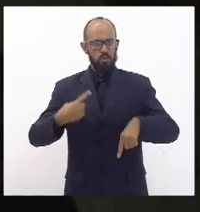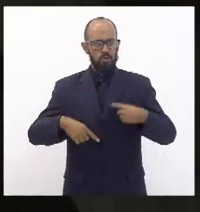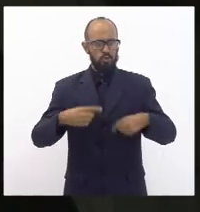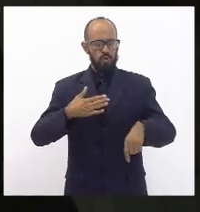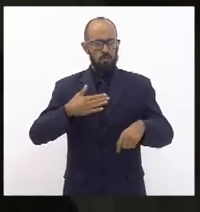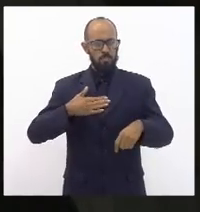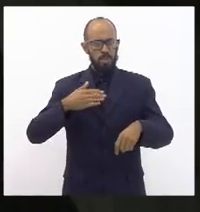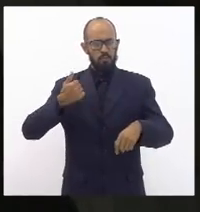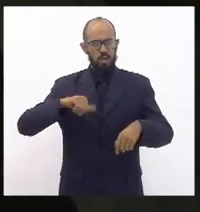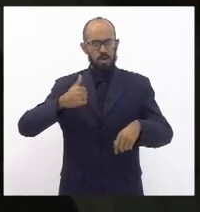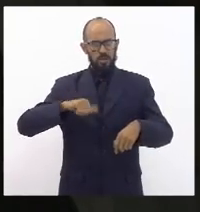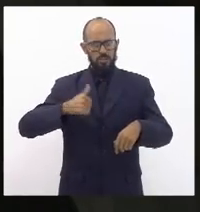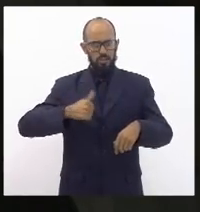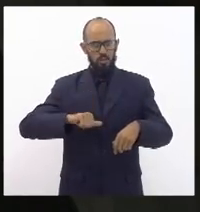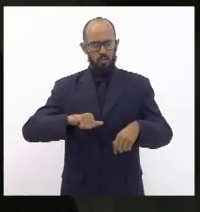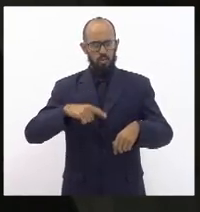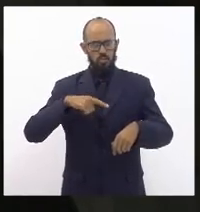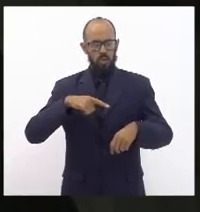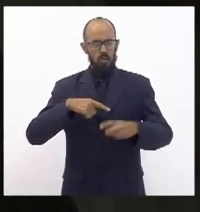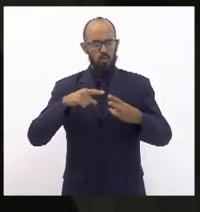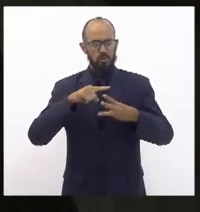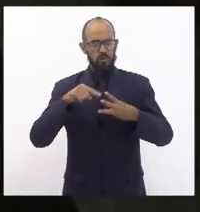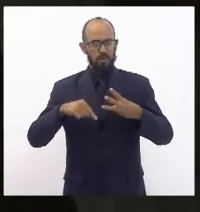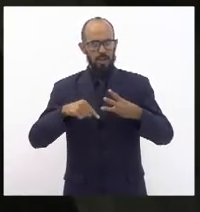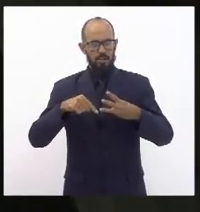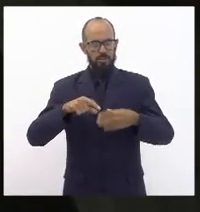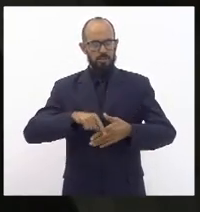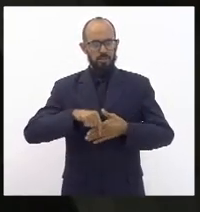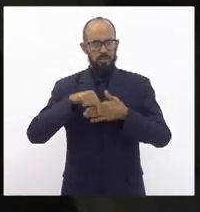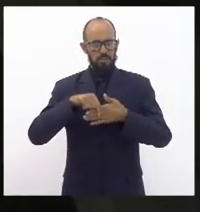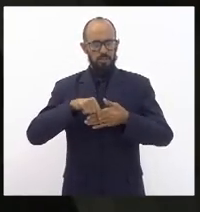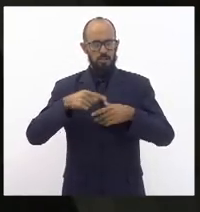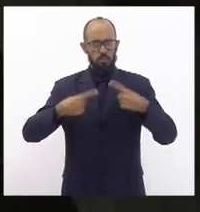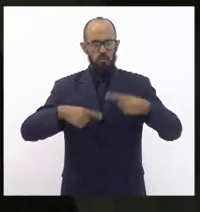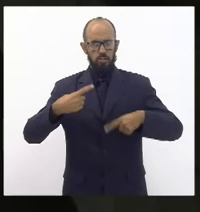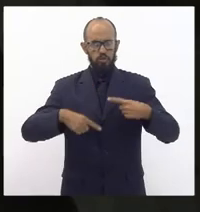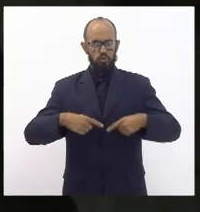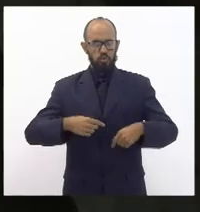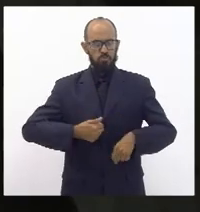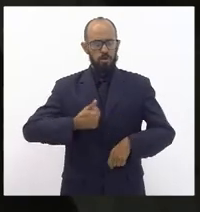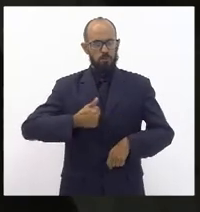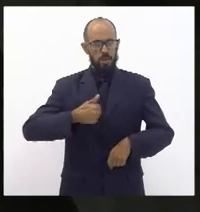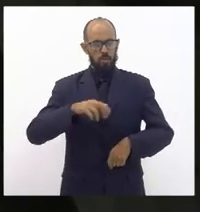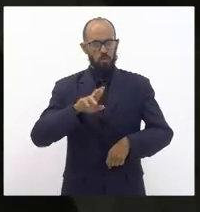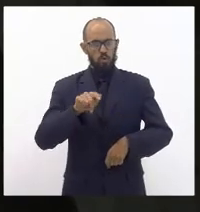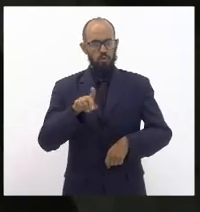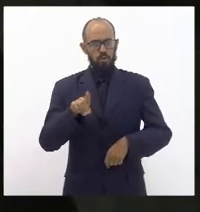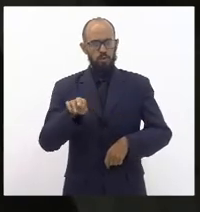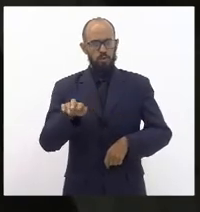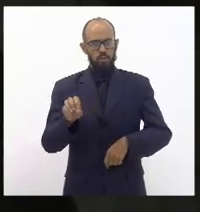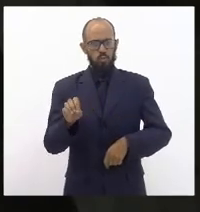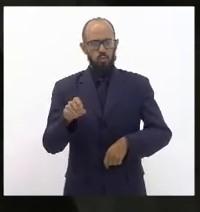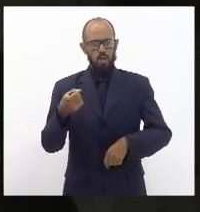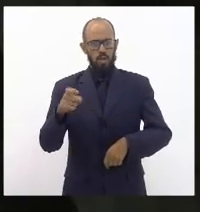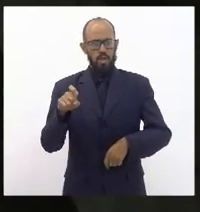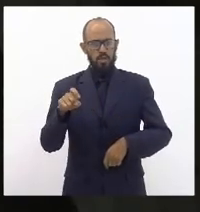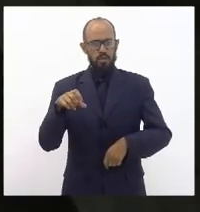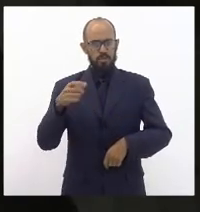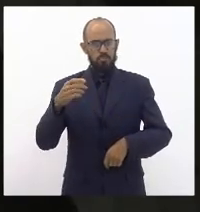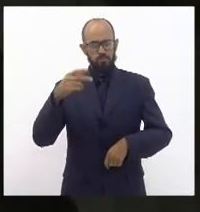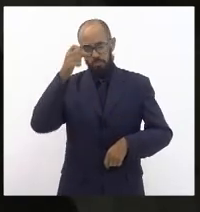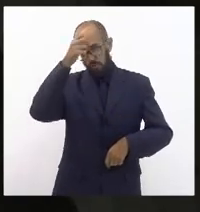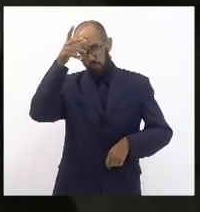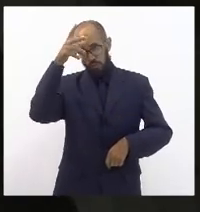apenas estão vingando três lideranças políticas o meu período amigo Rodrigo Neves é que foi prefeito de Niterói um